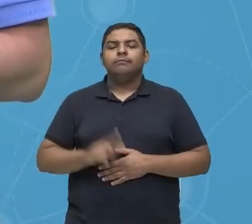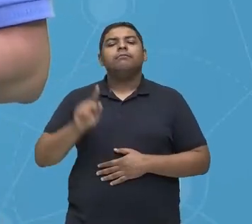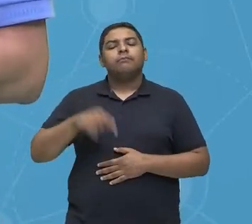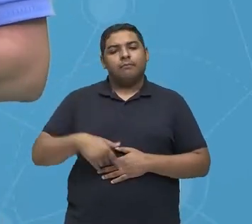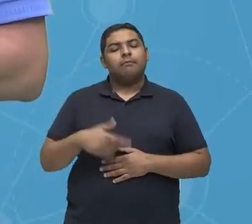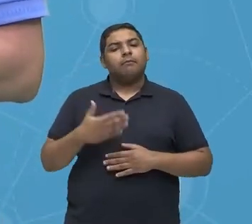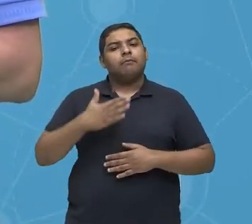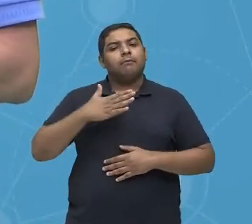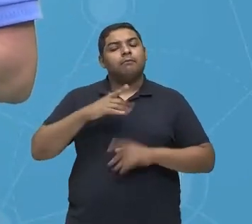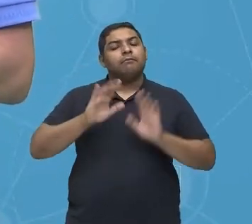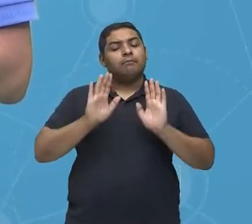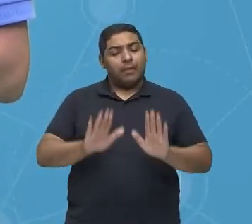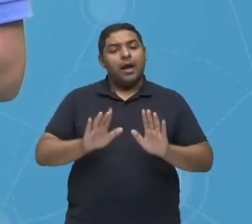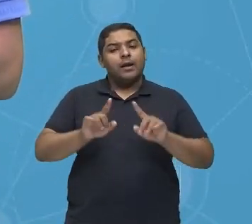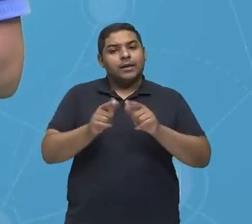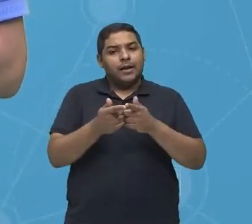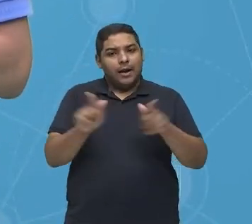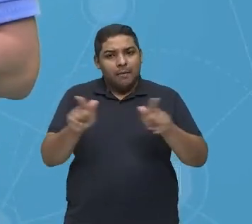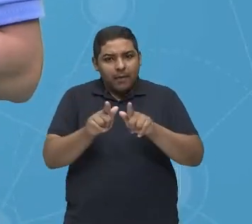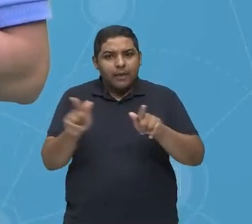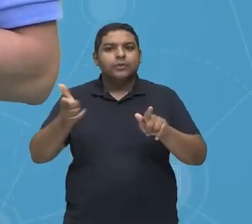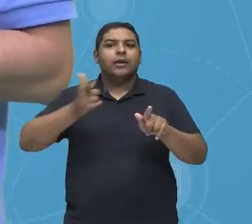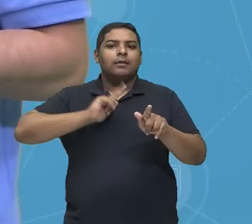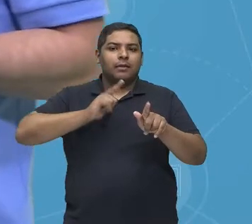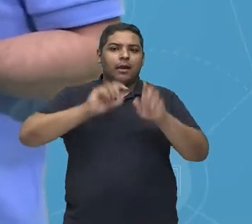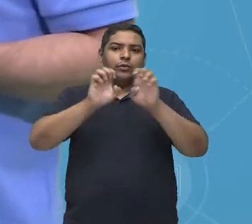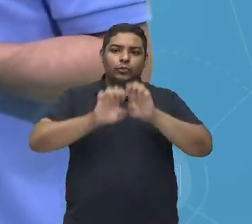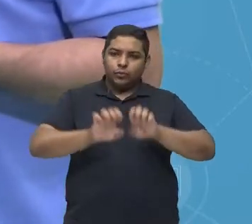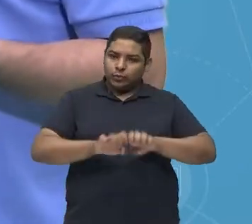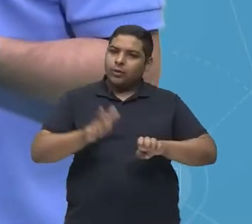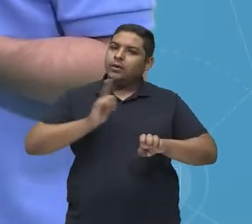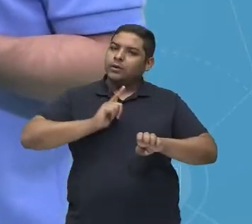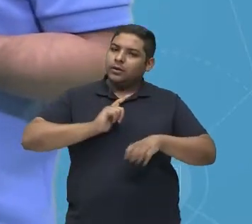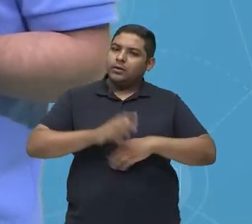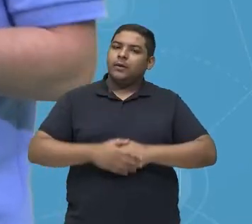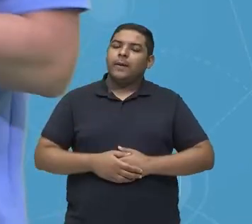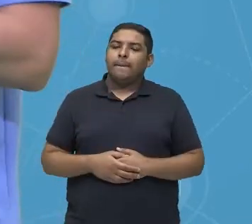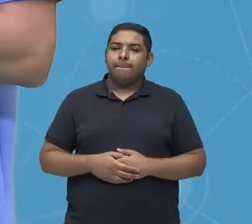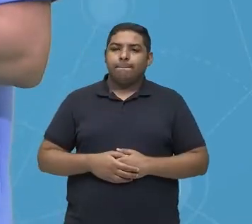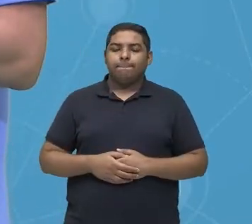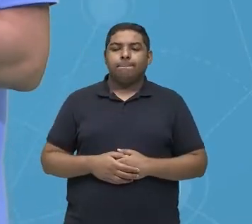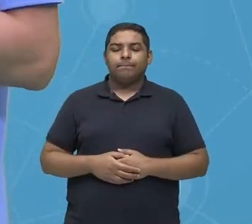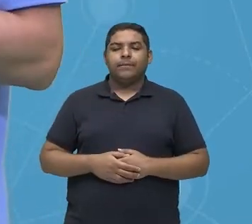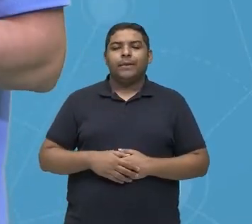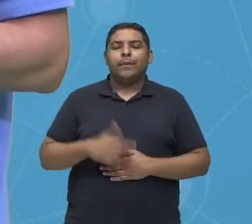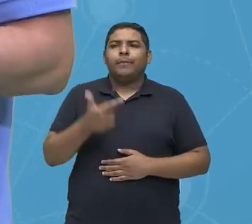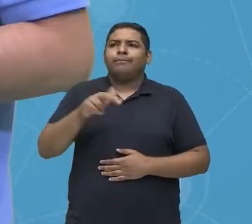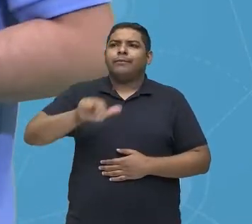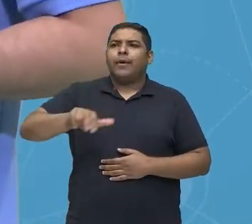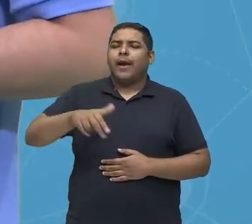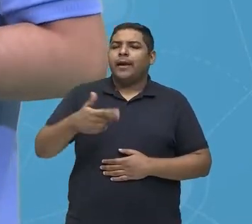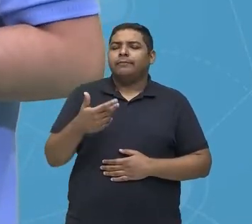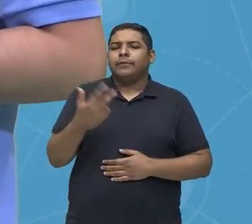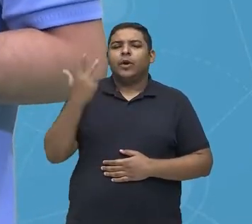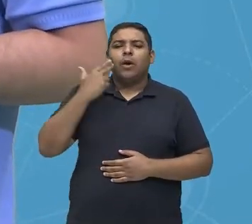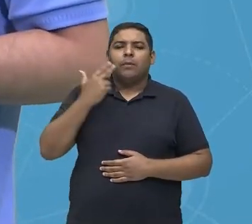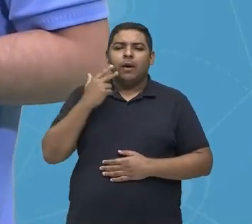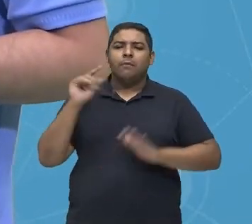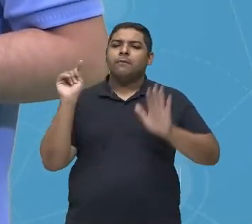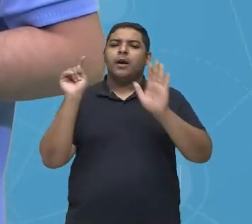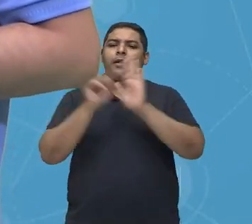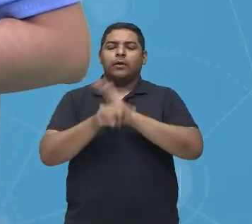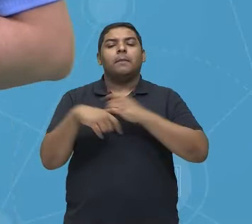estrutura existe e é muito utilizada, tá? Não é tão comum você fazer uma pergunta sobre você, mas se fizer, deve seguir